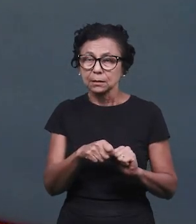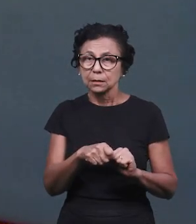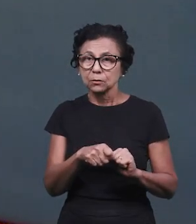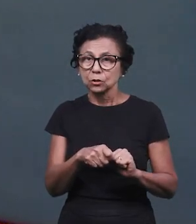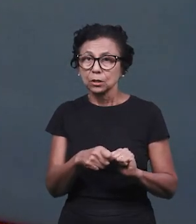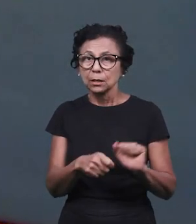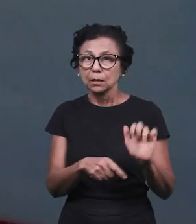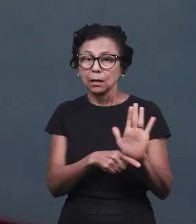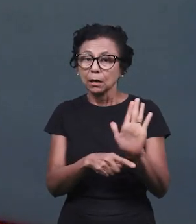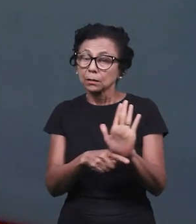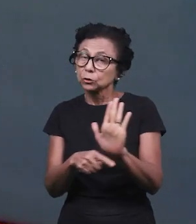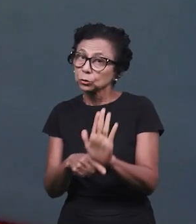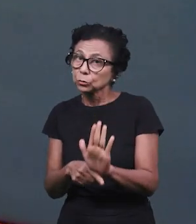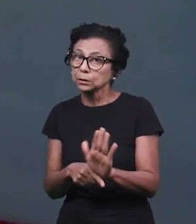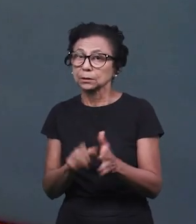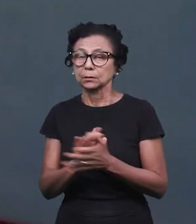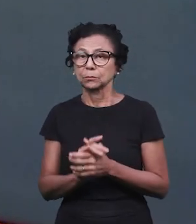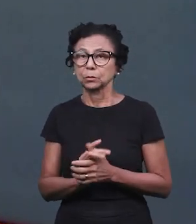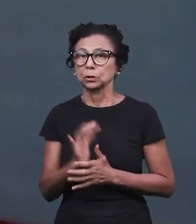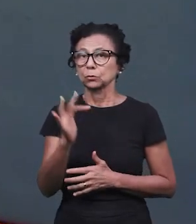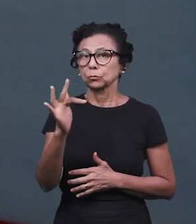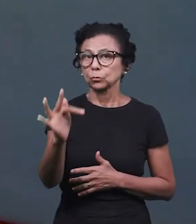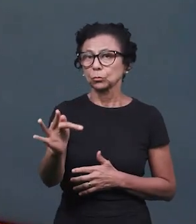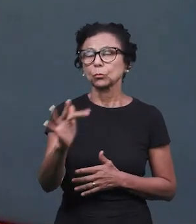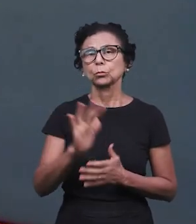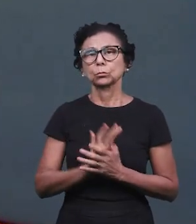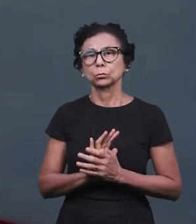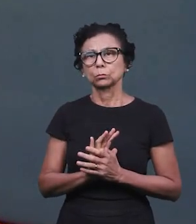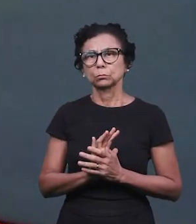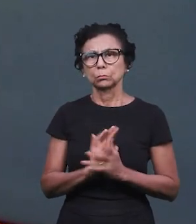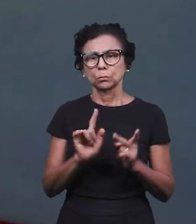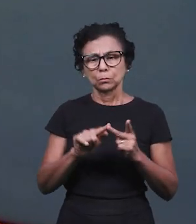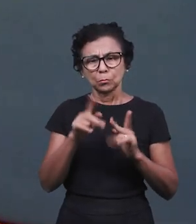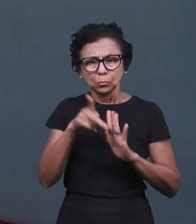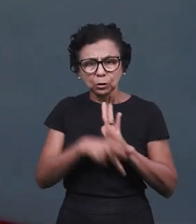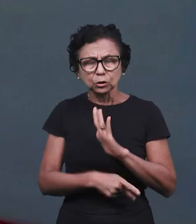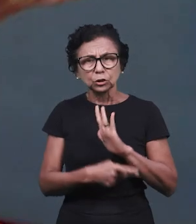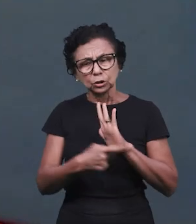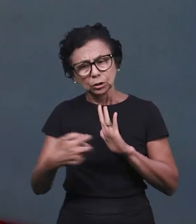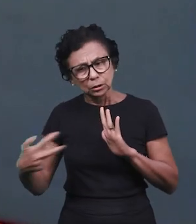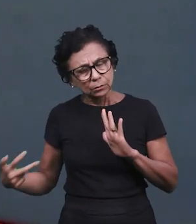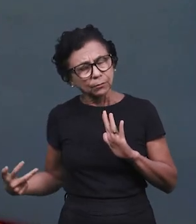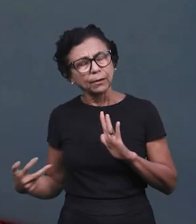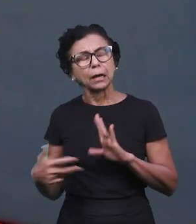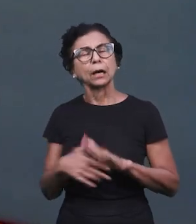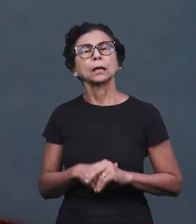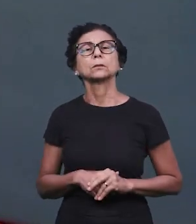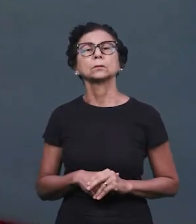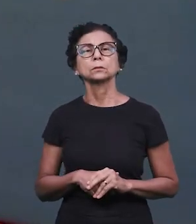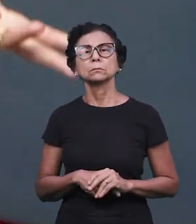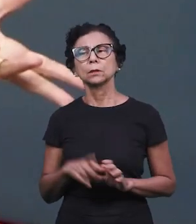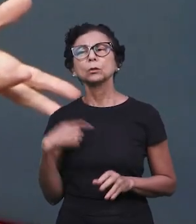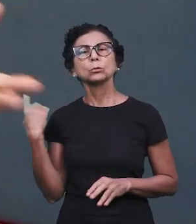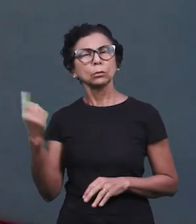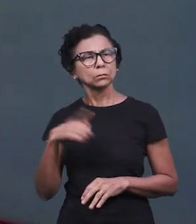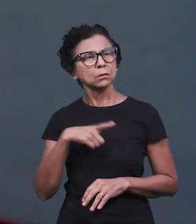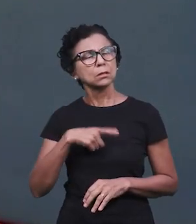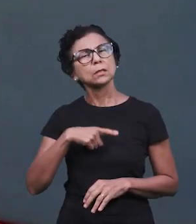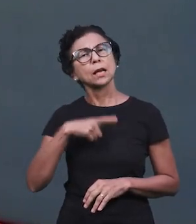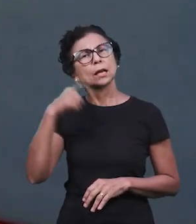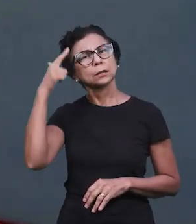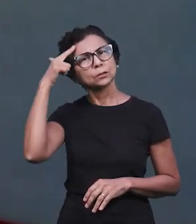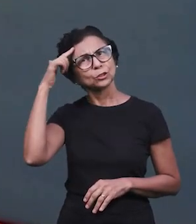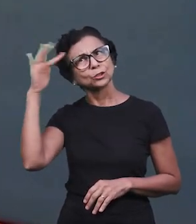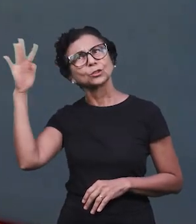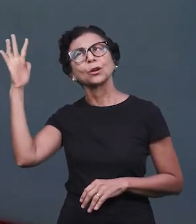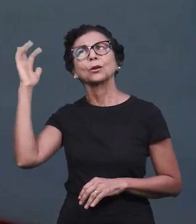no futuro delas, na vida, né, nos projetos que elas... Todo mundo tem projetos, todo mundo tem sonhos, né? E